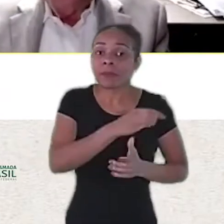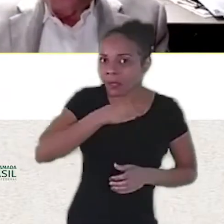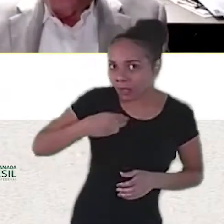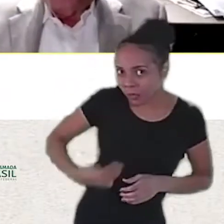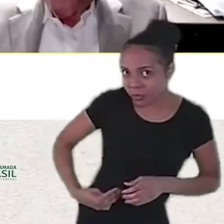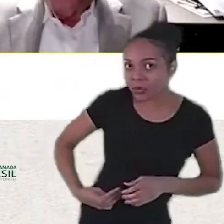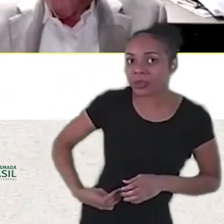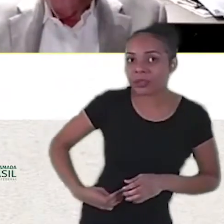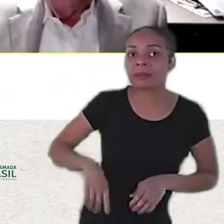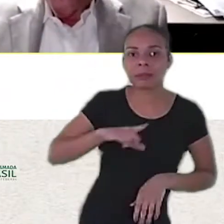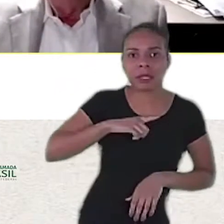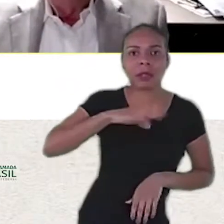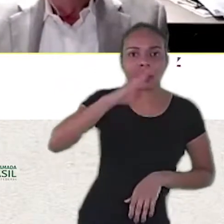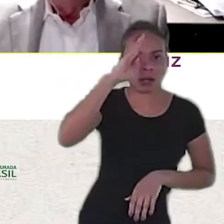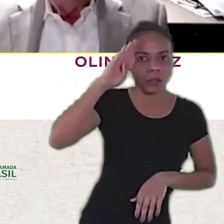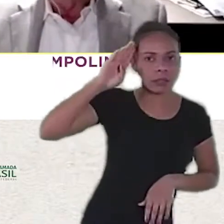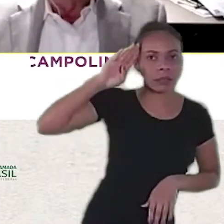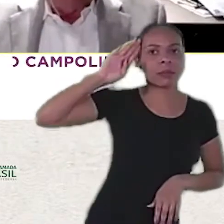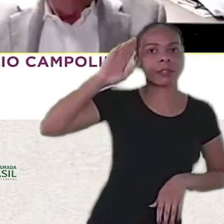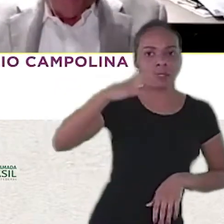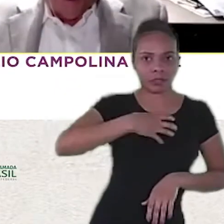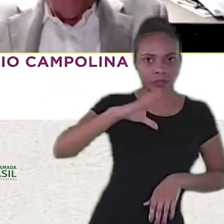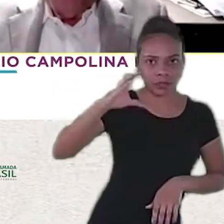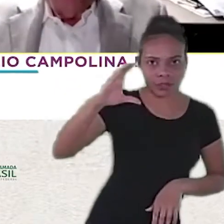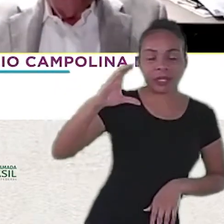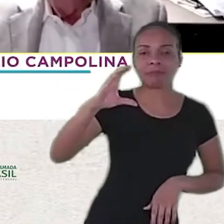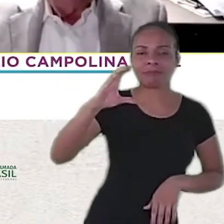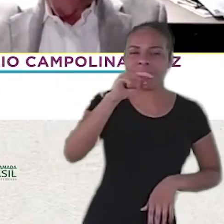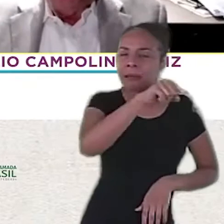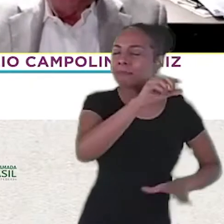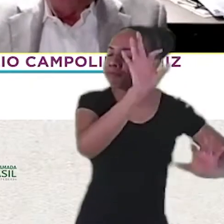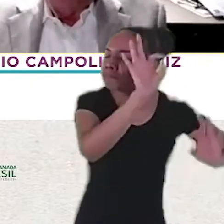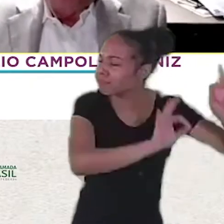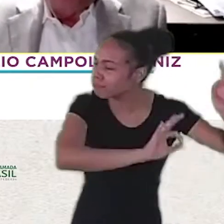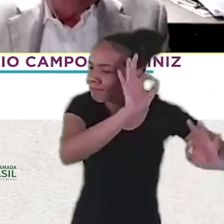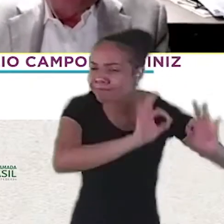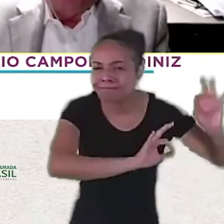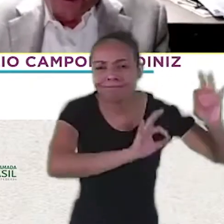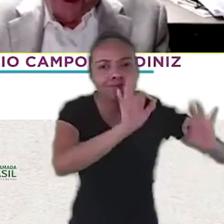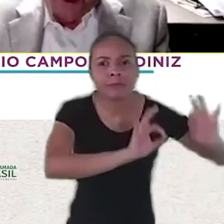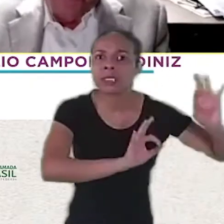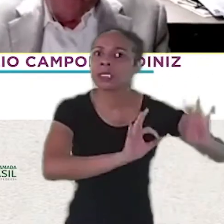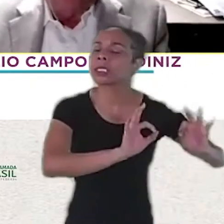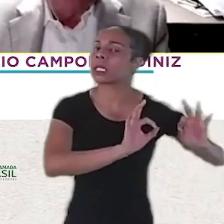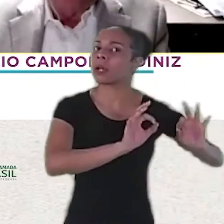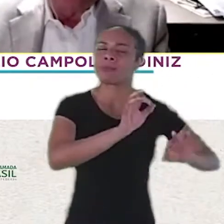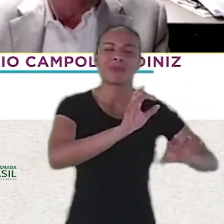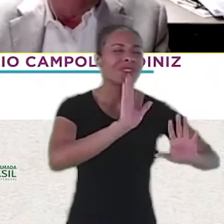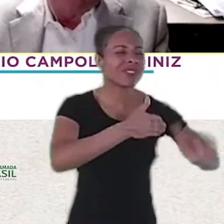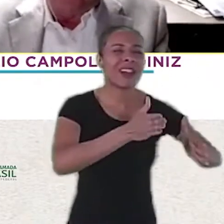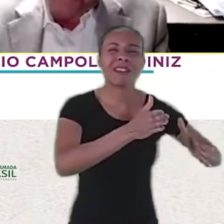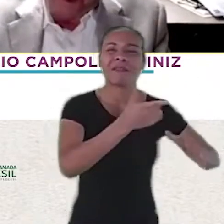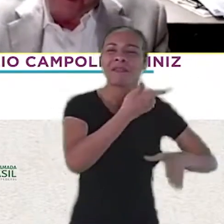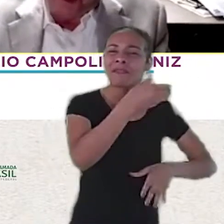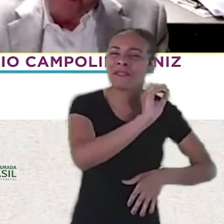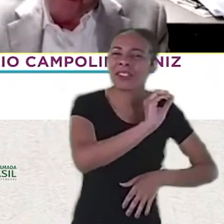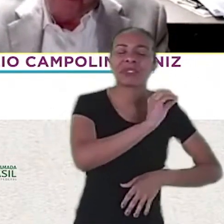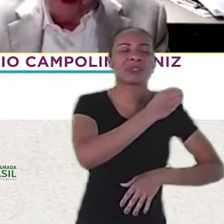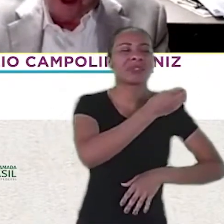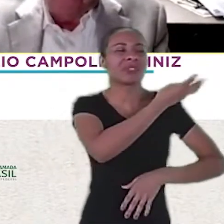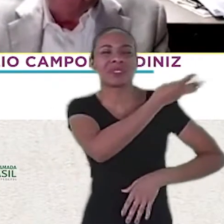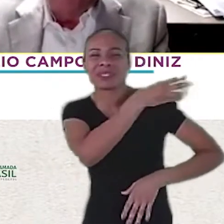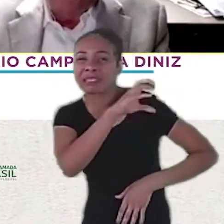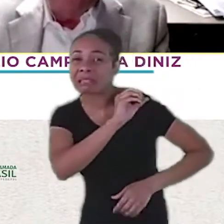da China tem status de ministério, é planejado, eles planejam para 20, 30 anos. Eu acompanhei o 13º